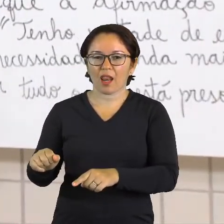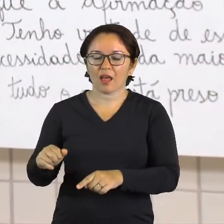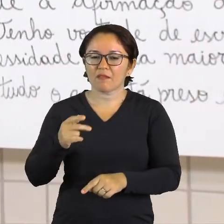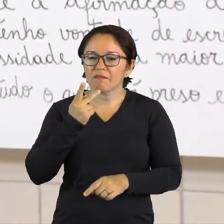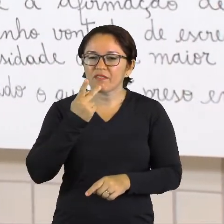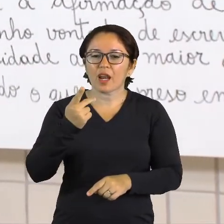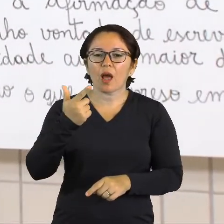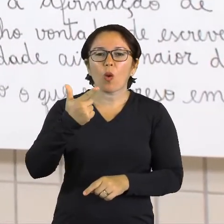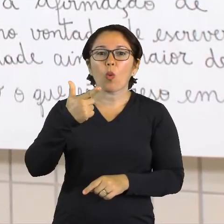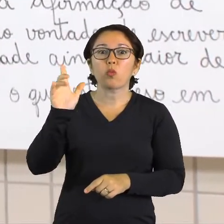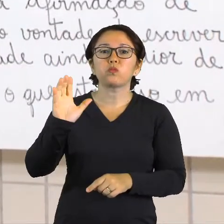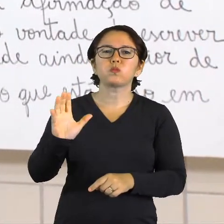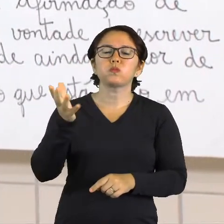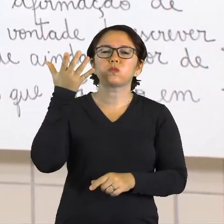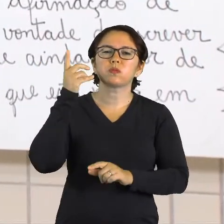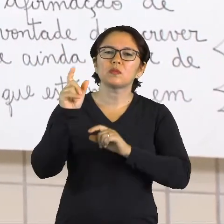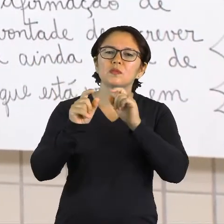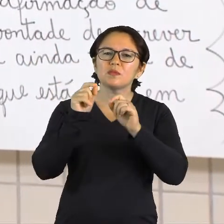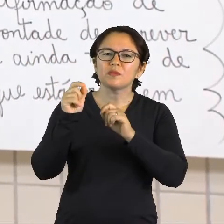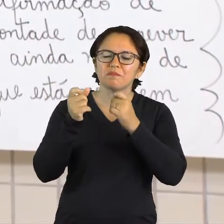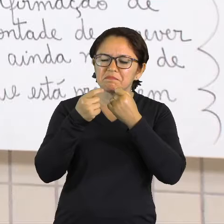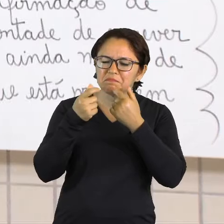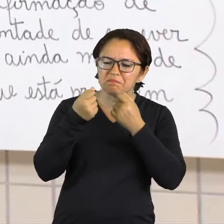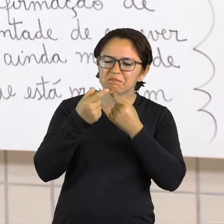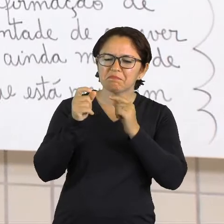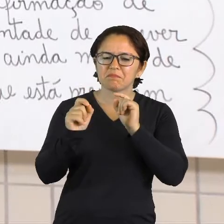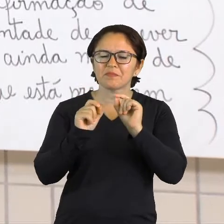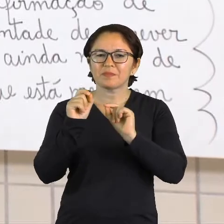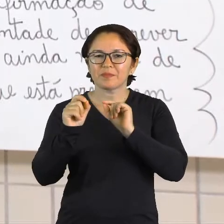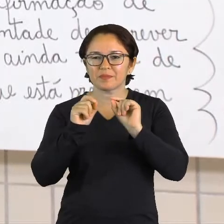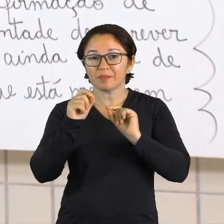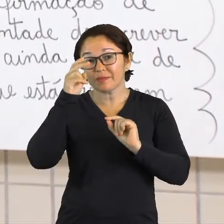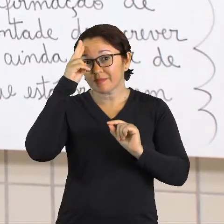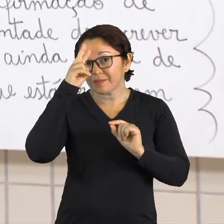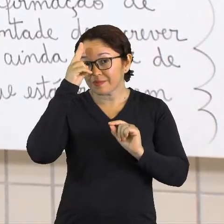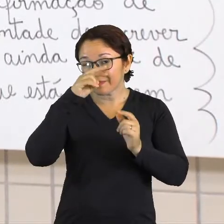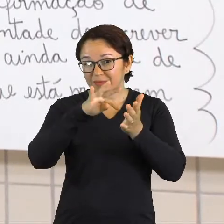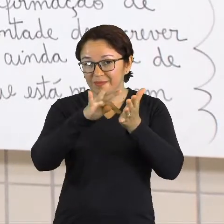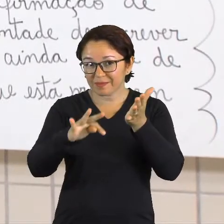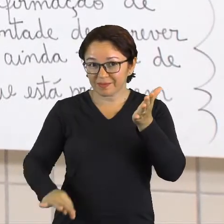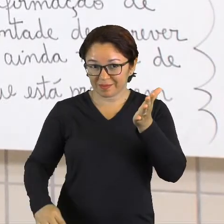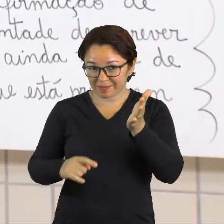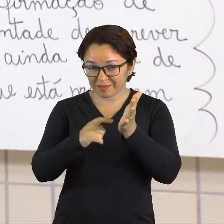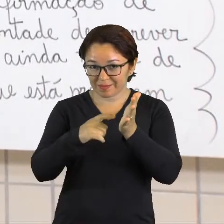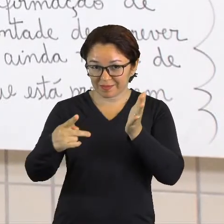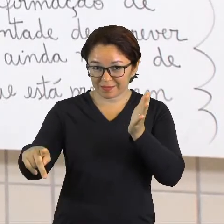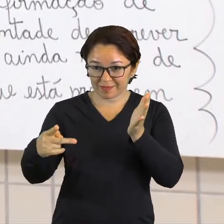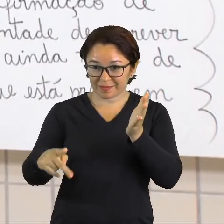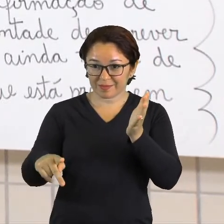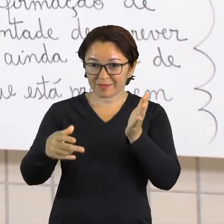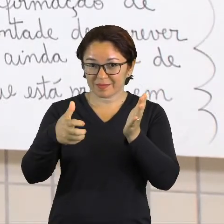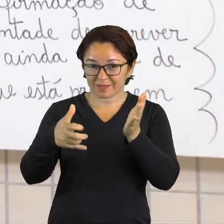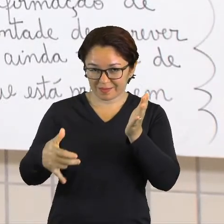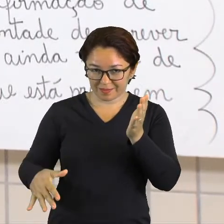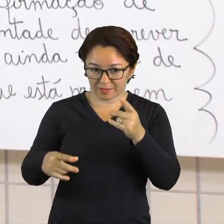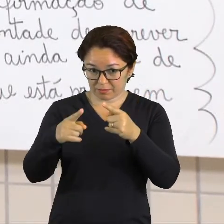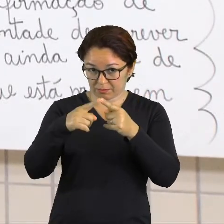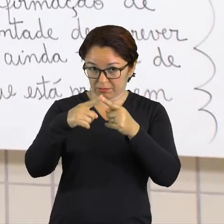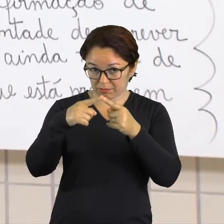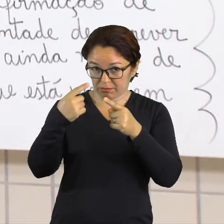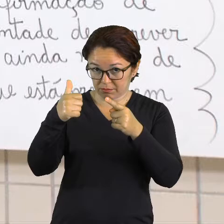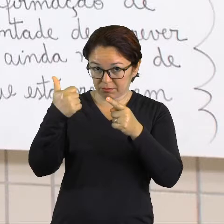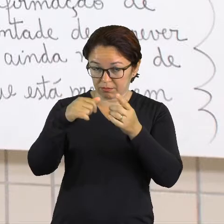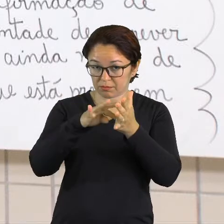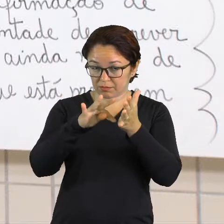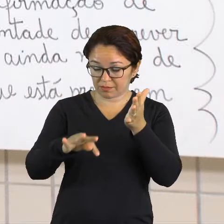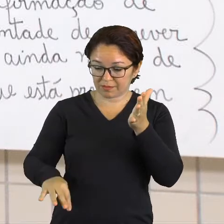novidade. Aí nós vemos, no finalzinho a gente recordamos que o outro assunto que ela comenta é sobre o